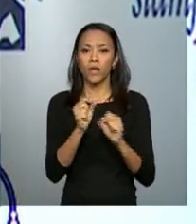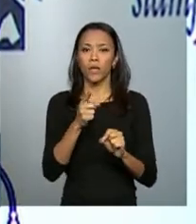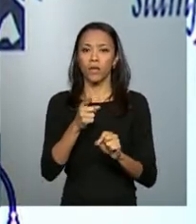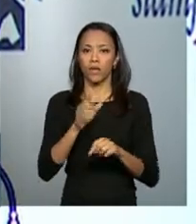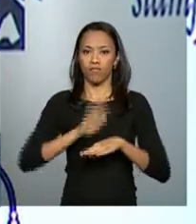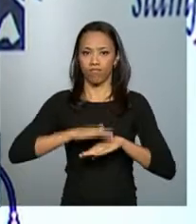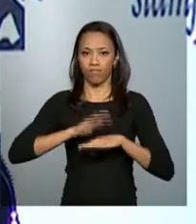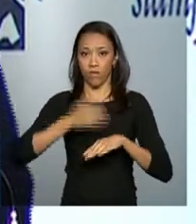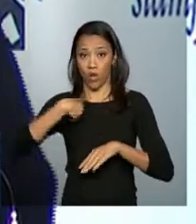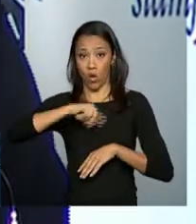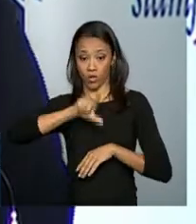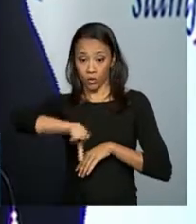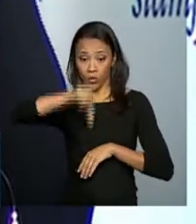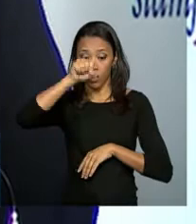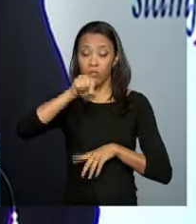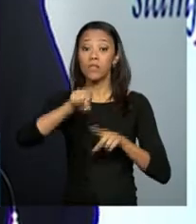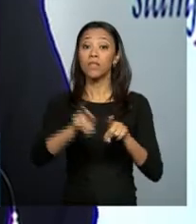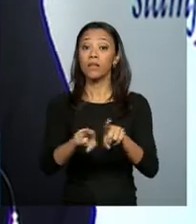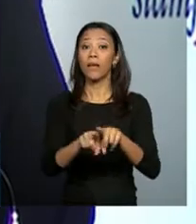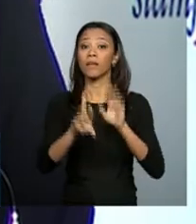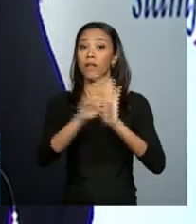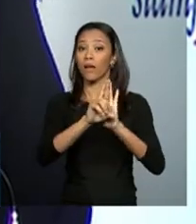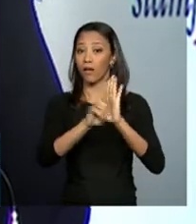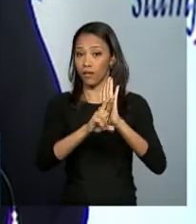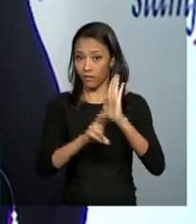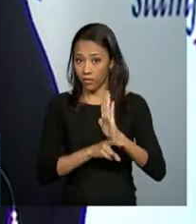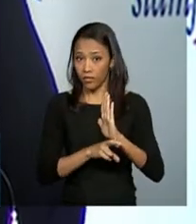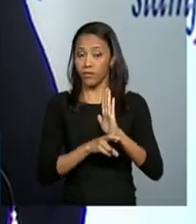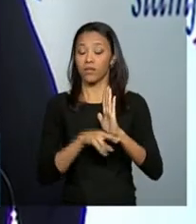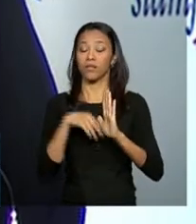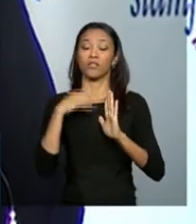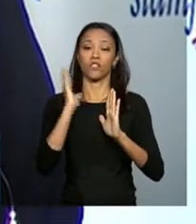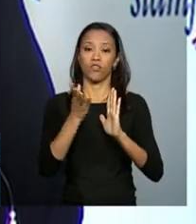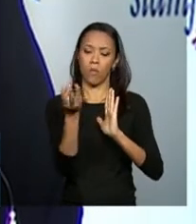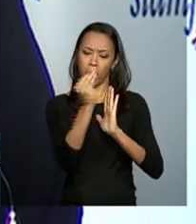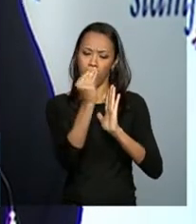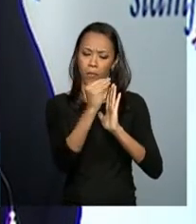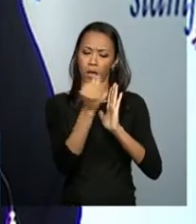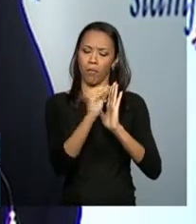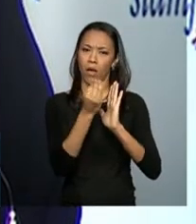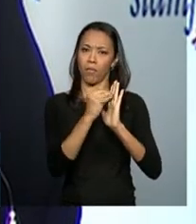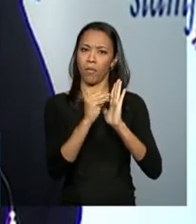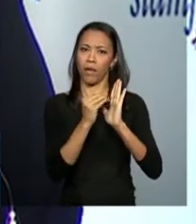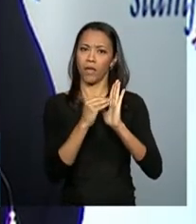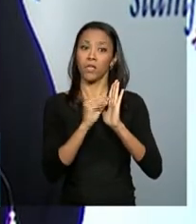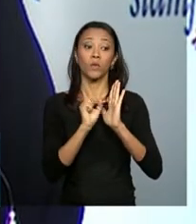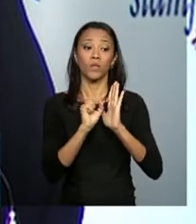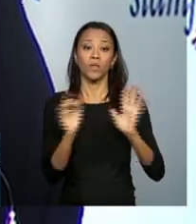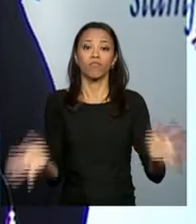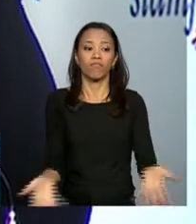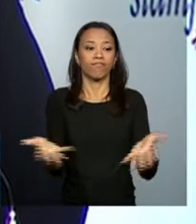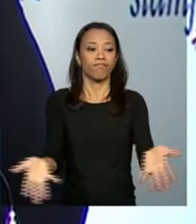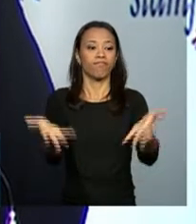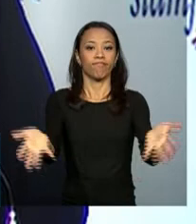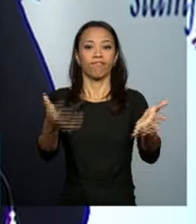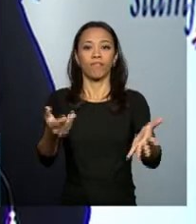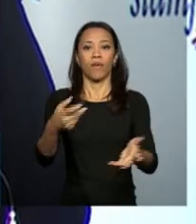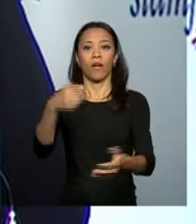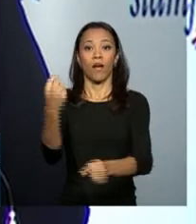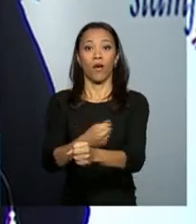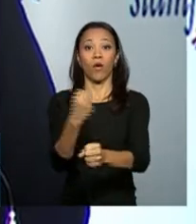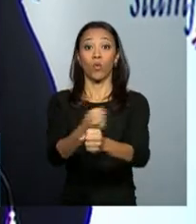fizemos e as medidas que tomamos nos últimos anos que estimularam a construção e que também foram